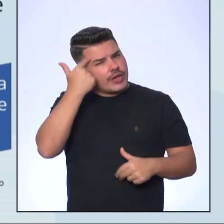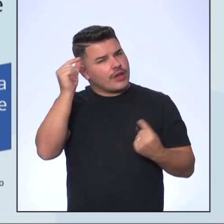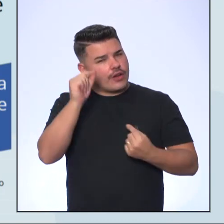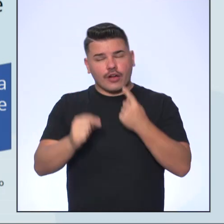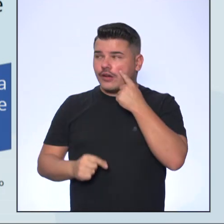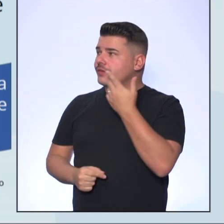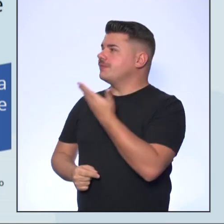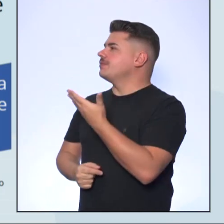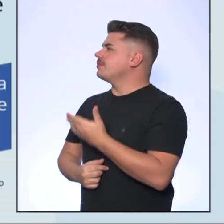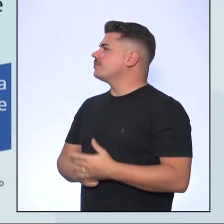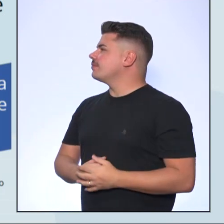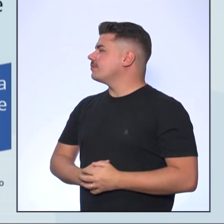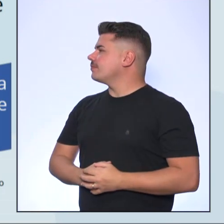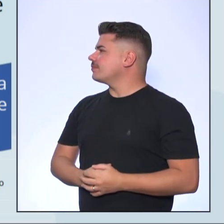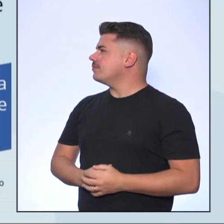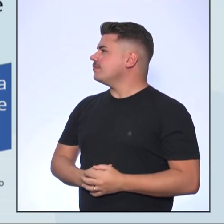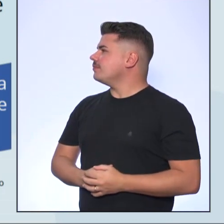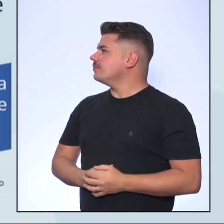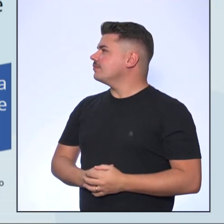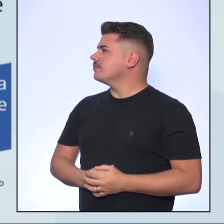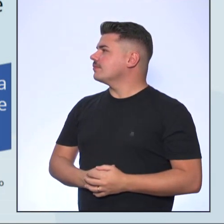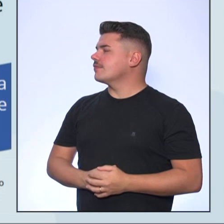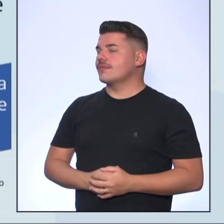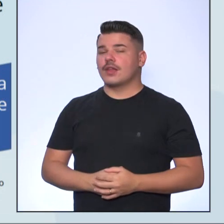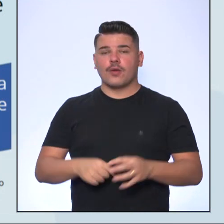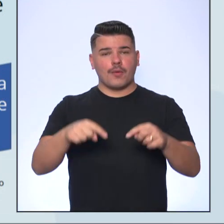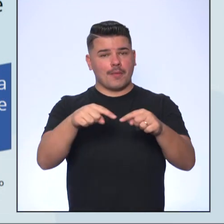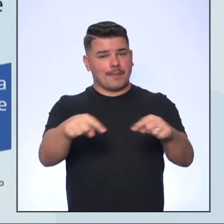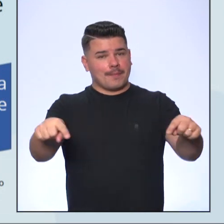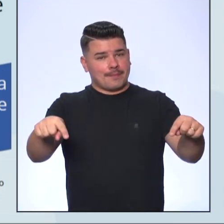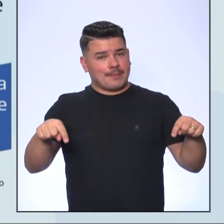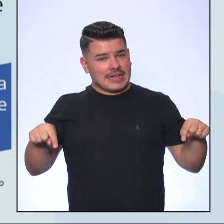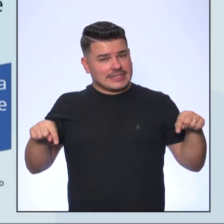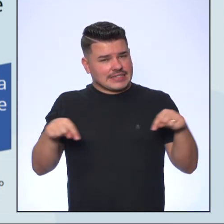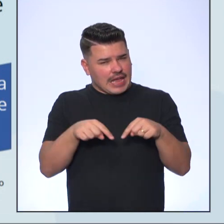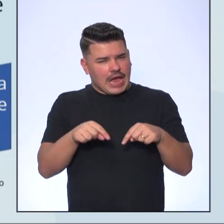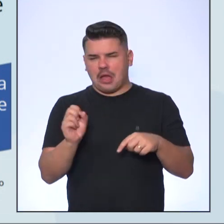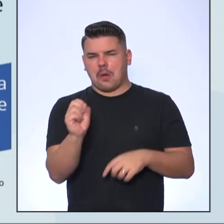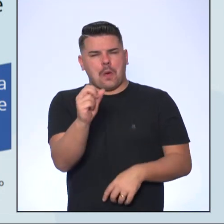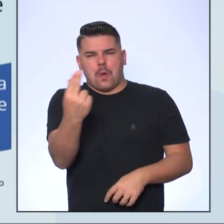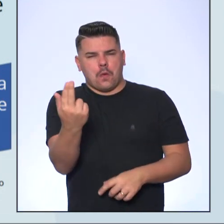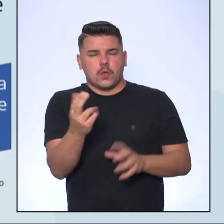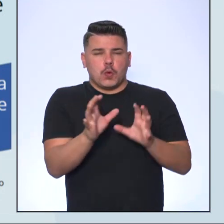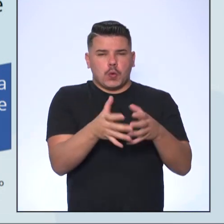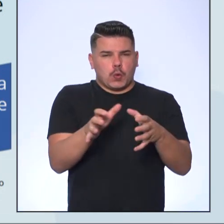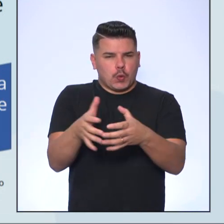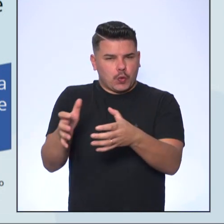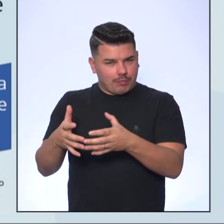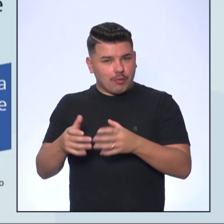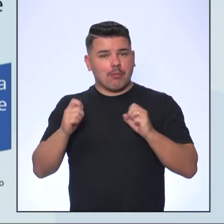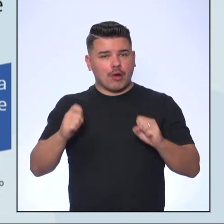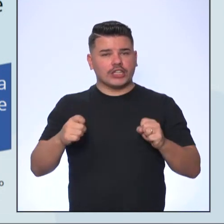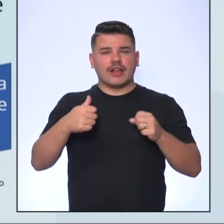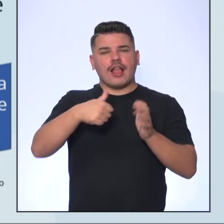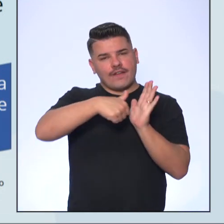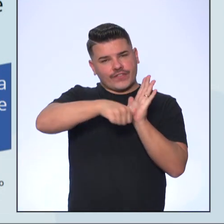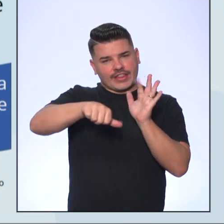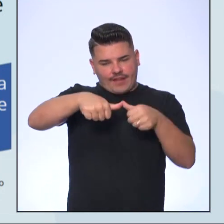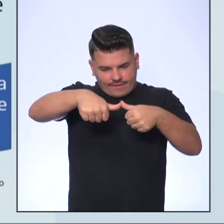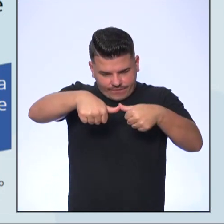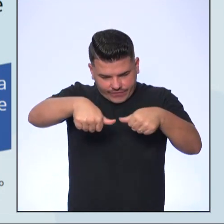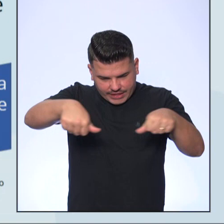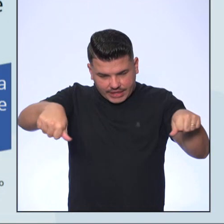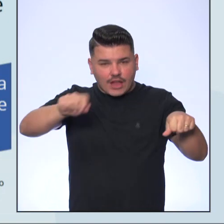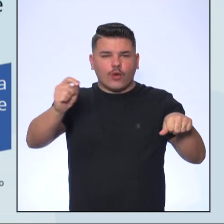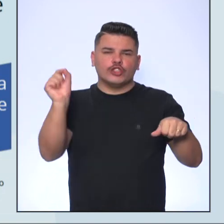uma sala, em um grupo, né, que seja, marque no chão com uma fita adesiva,